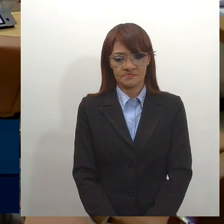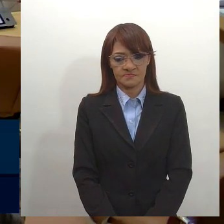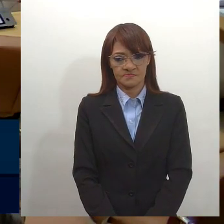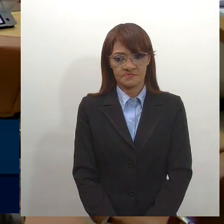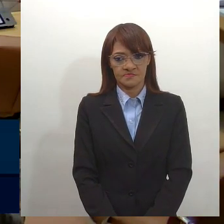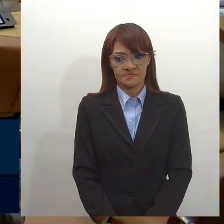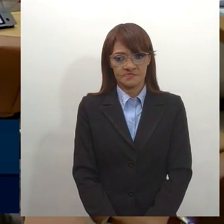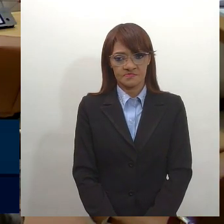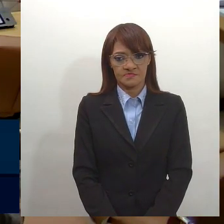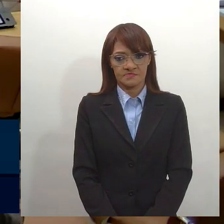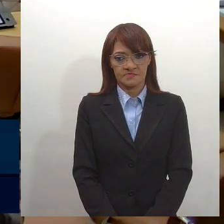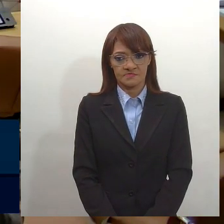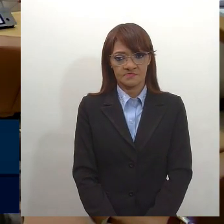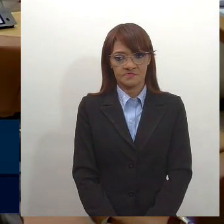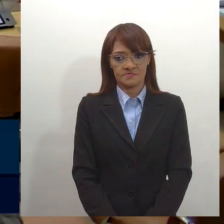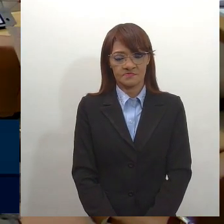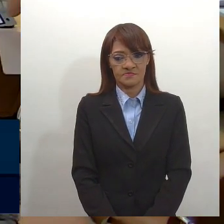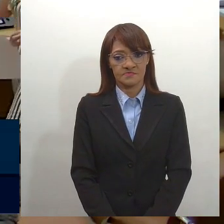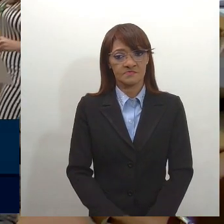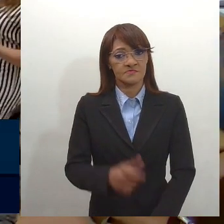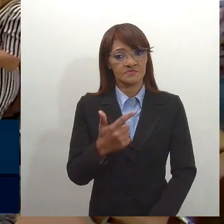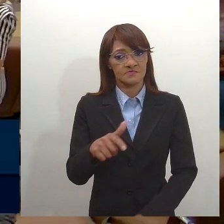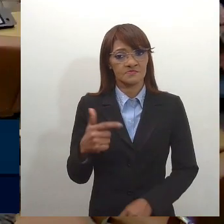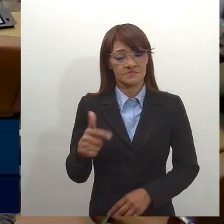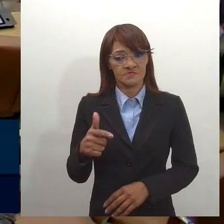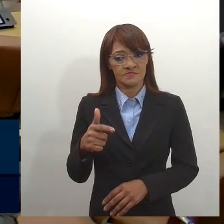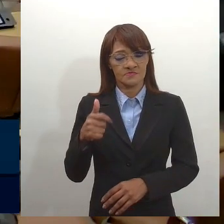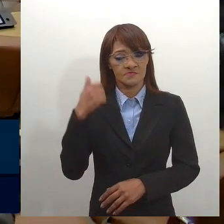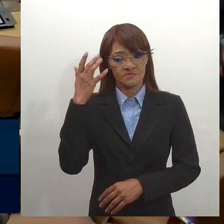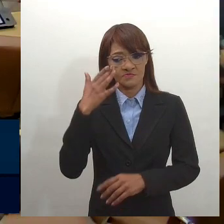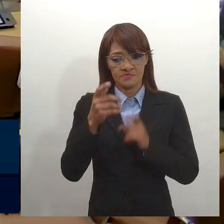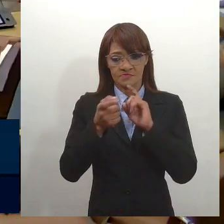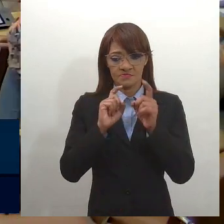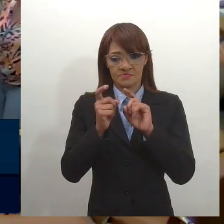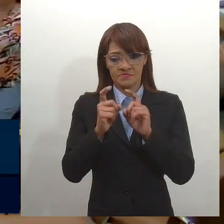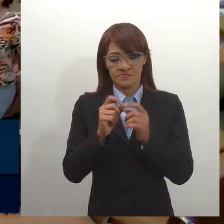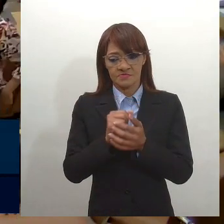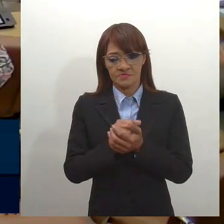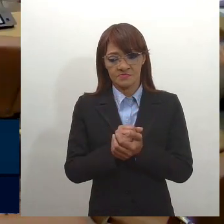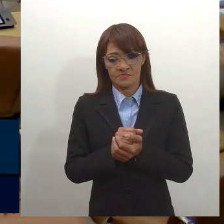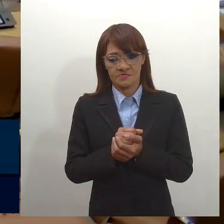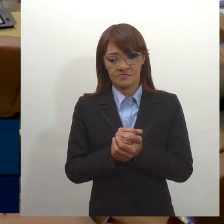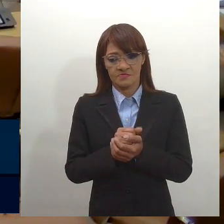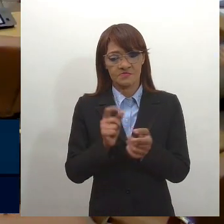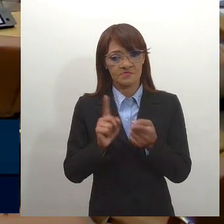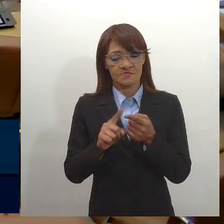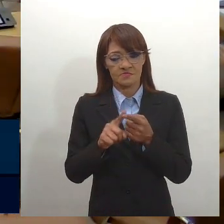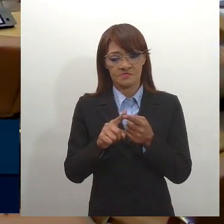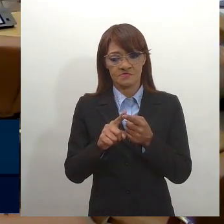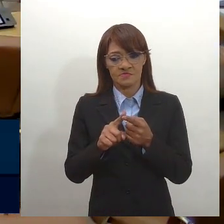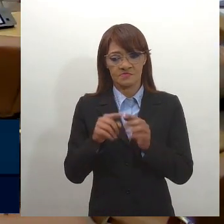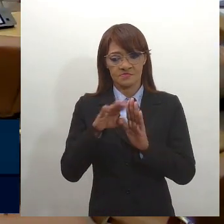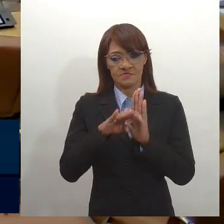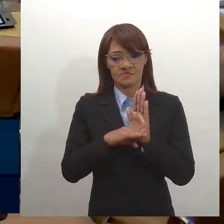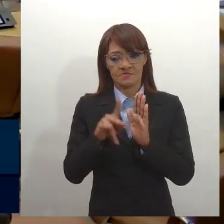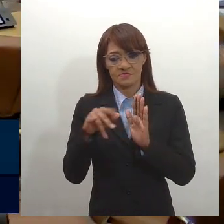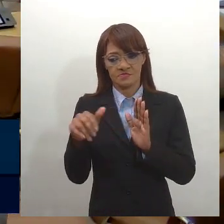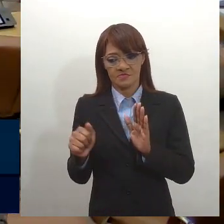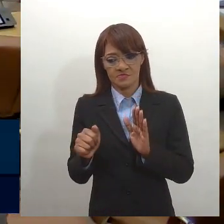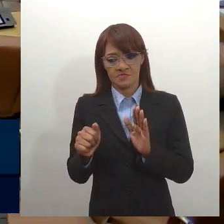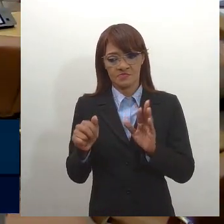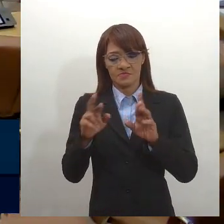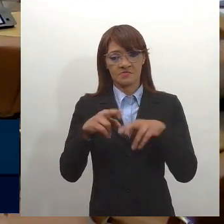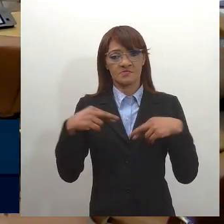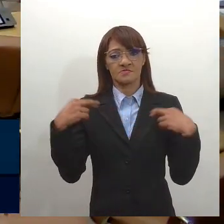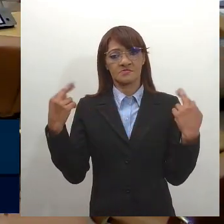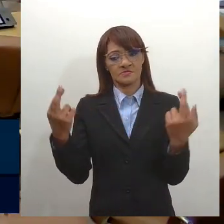Não há mais oradores inscritos no pequeno expediente, nem matéria para a ordem do dia. No grande expediente, deputada Linda